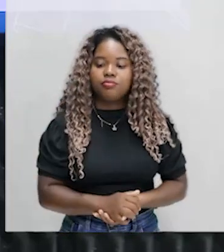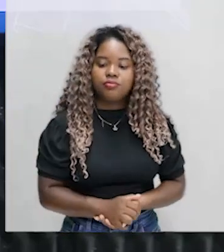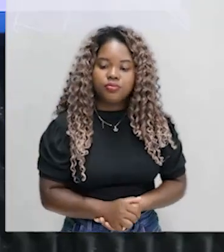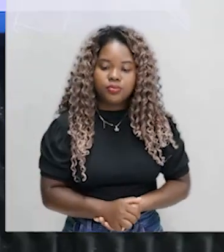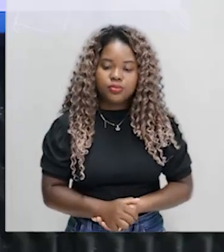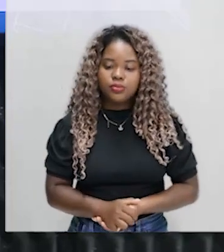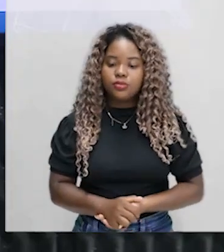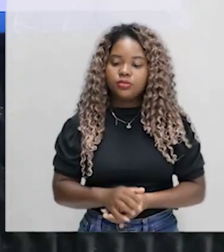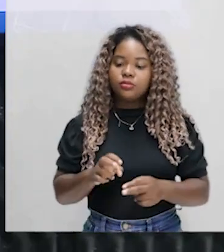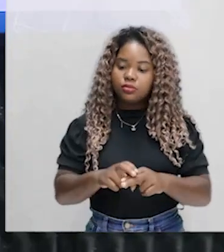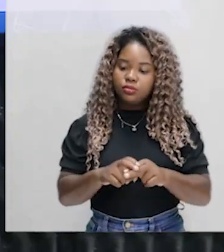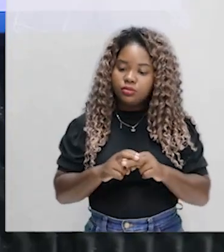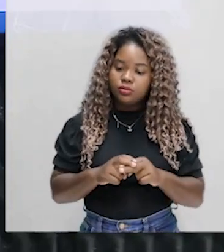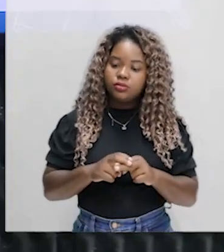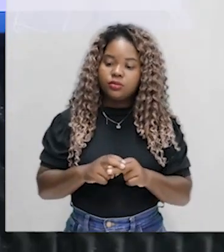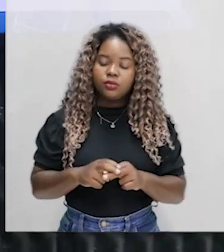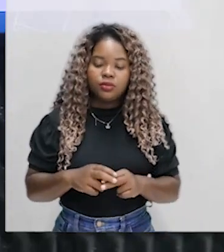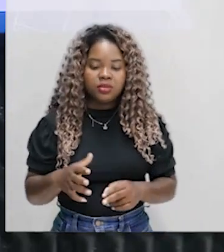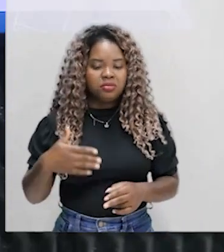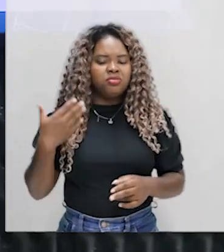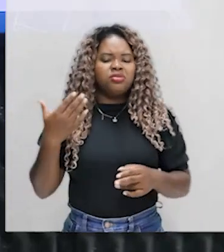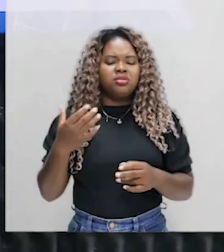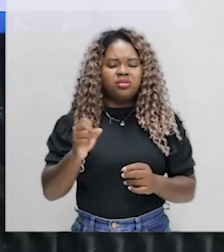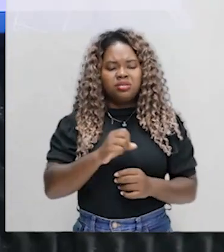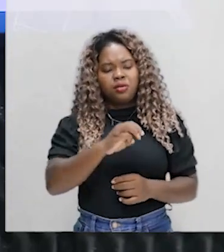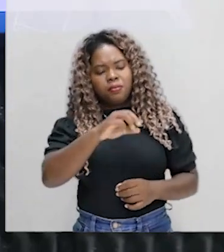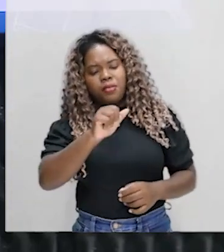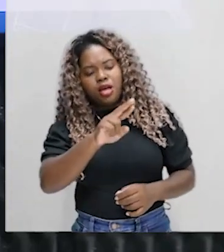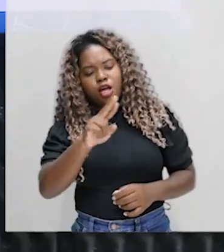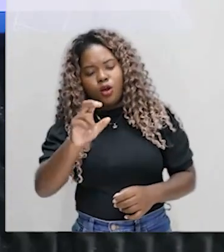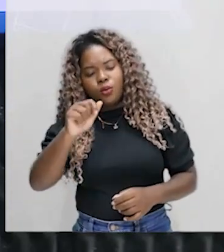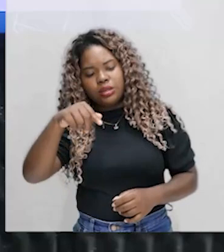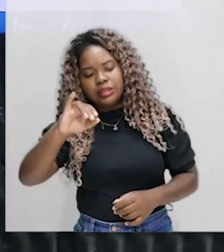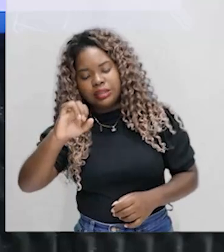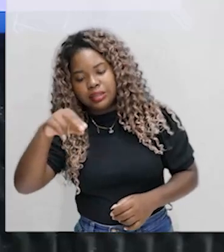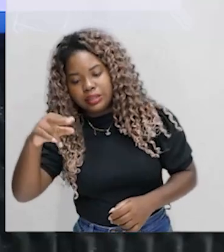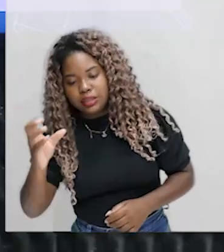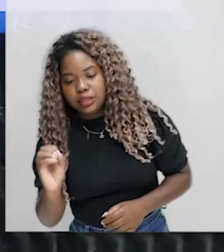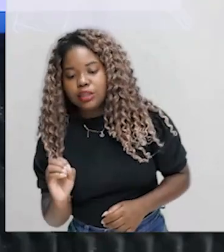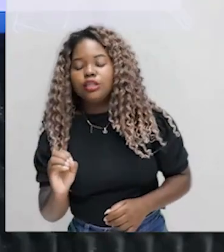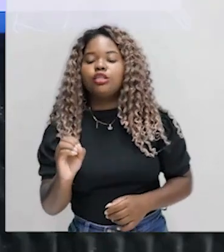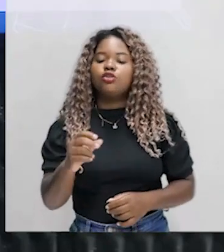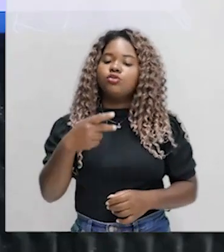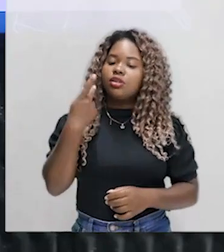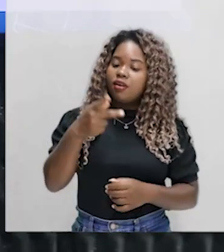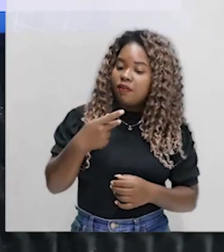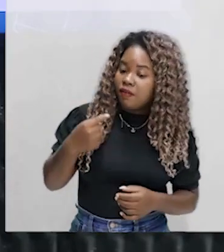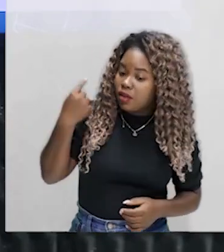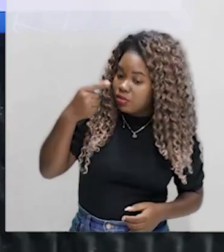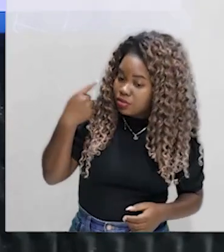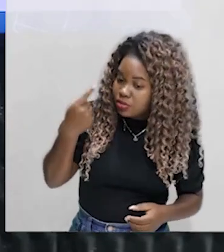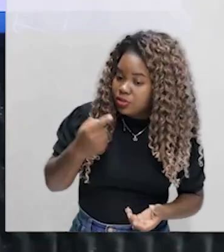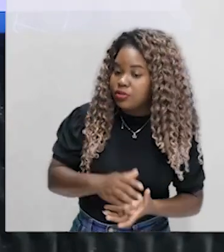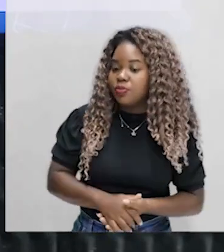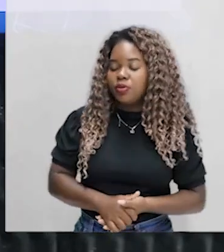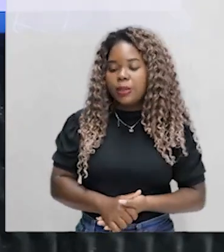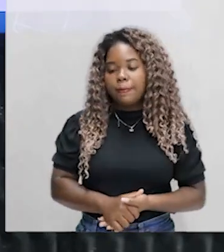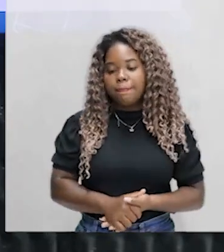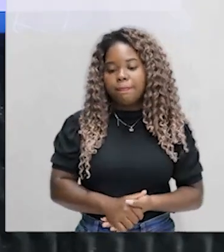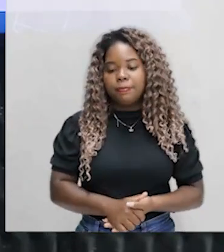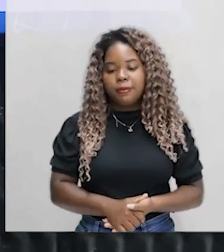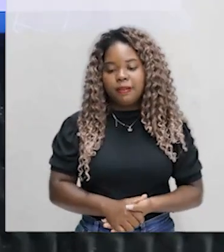Marrocos. Por isso, não se surpreenda se encontrar marroquinos que falam espanhol fluentemente.